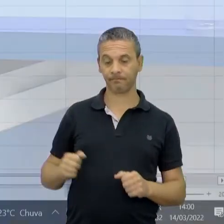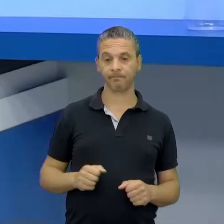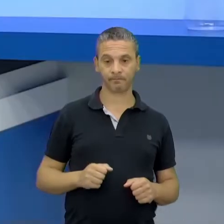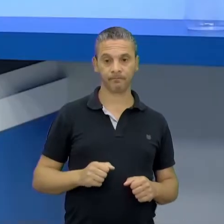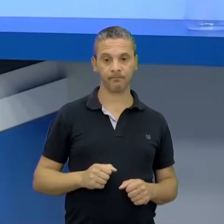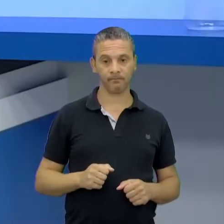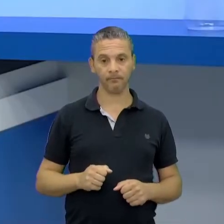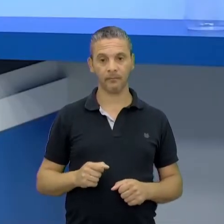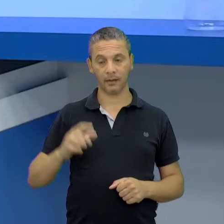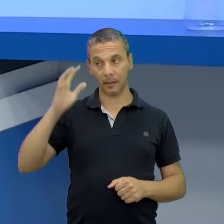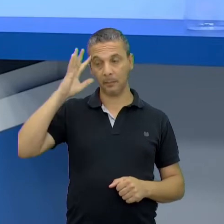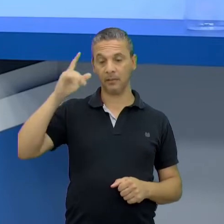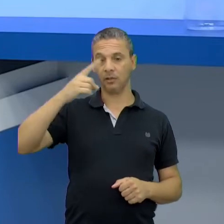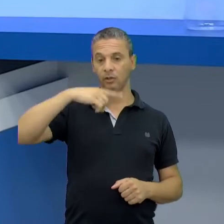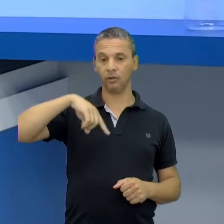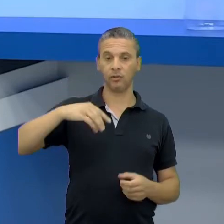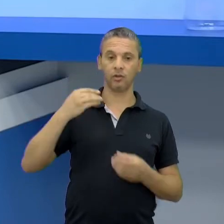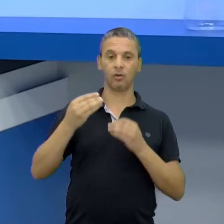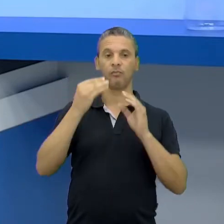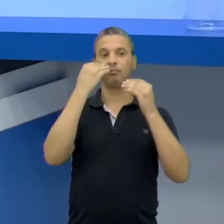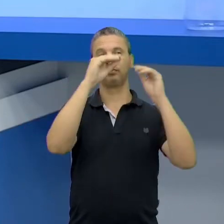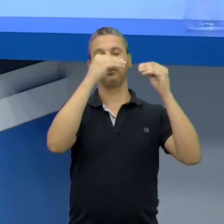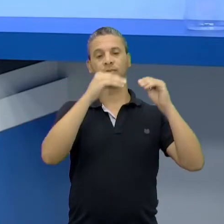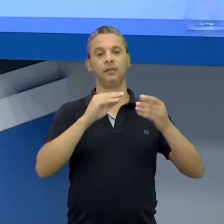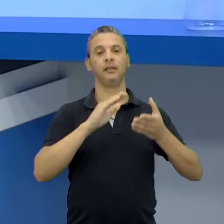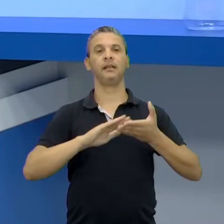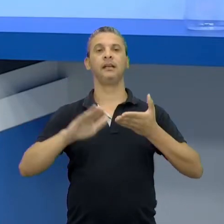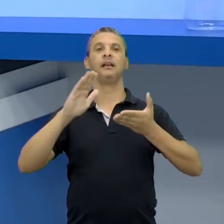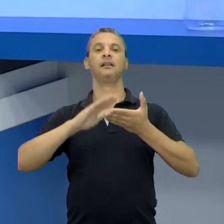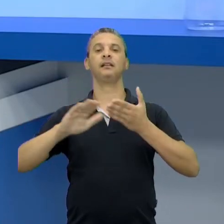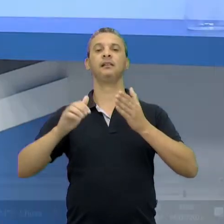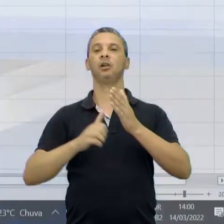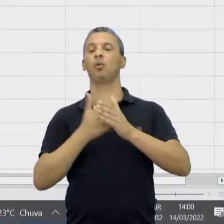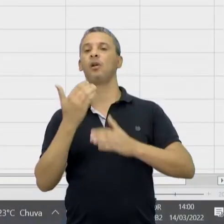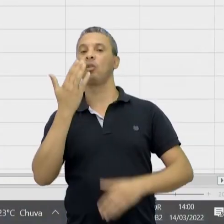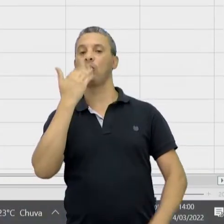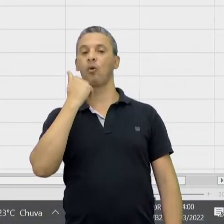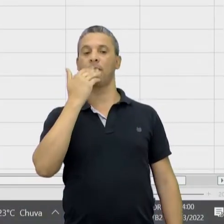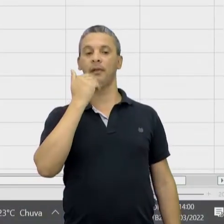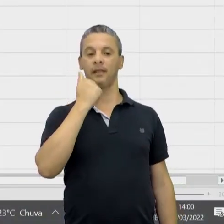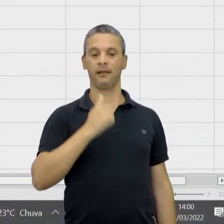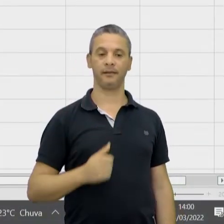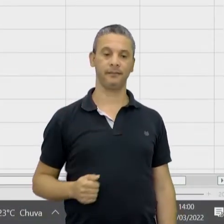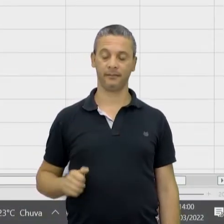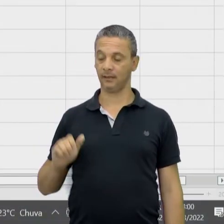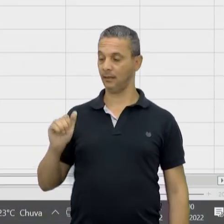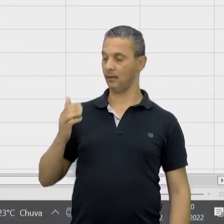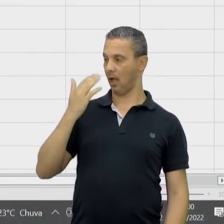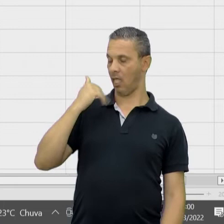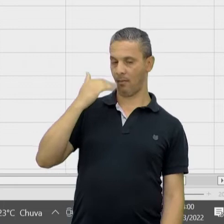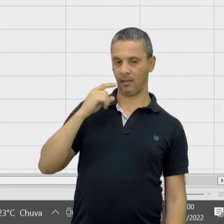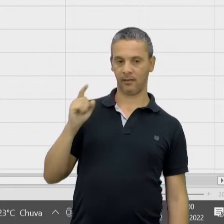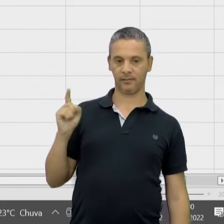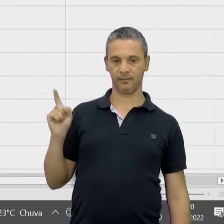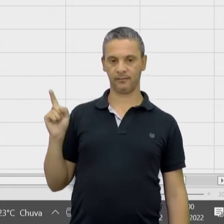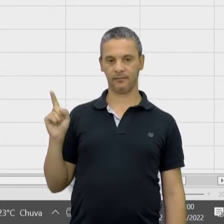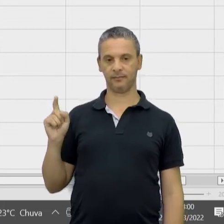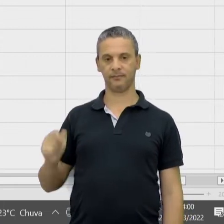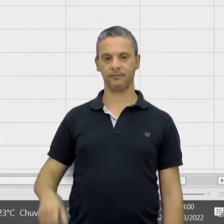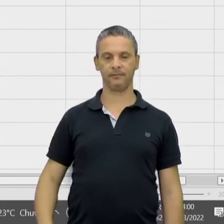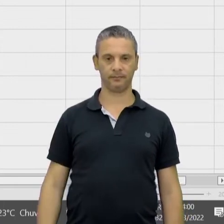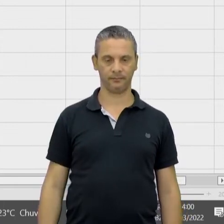Então, pensando na nossa alimentação, quanto que a gente gasta com comida? Então, vamos lá. Alimentação.